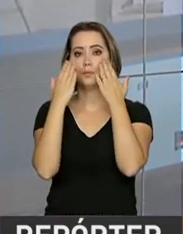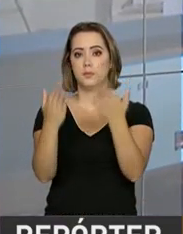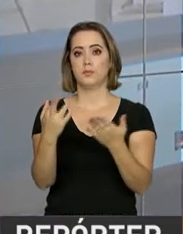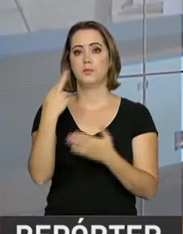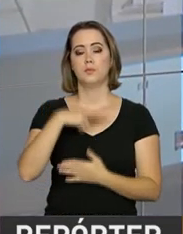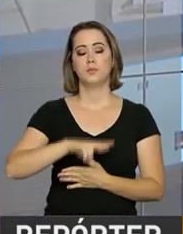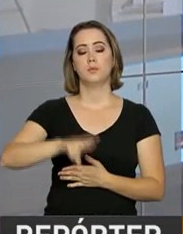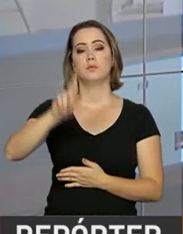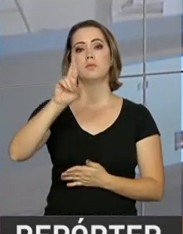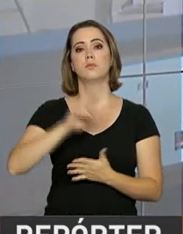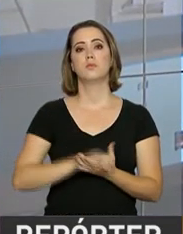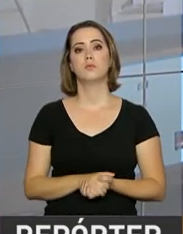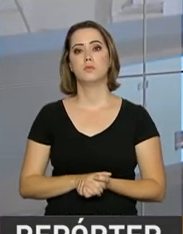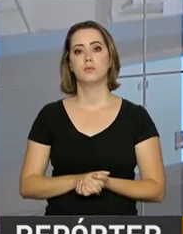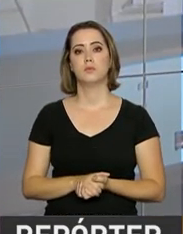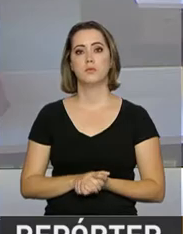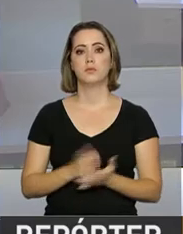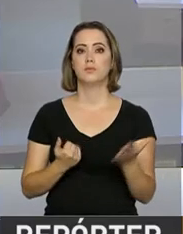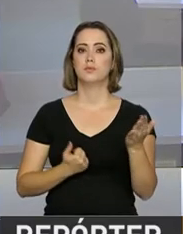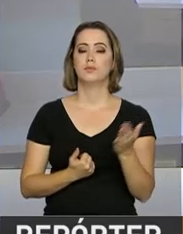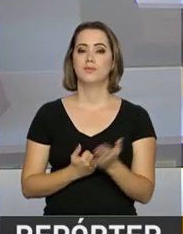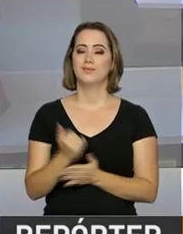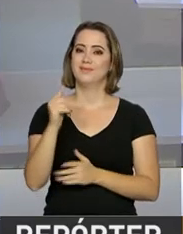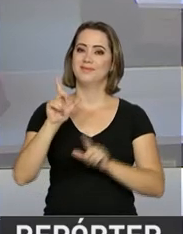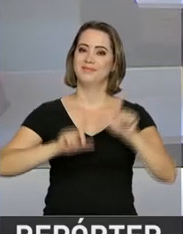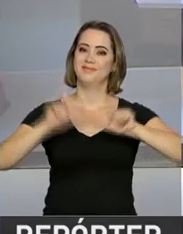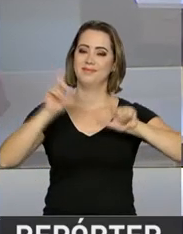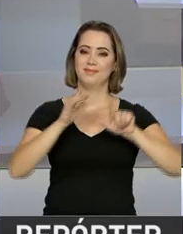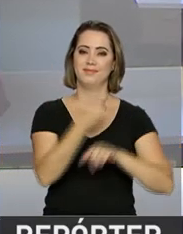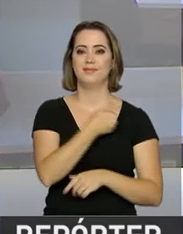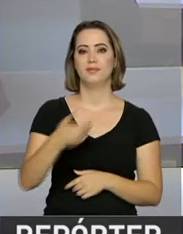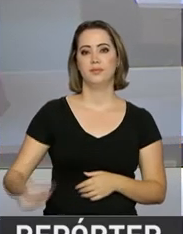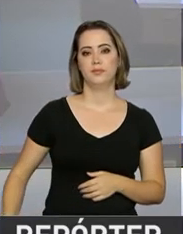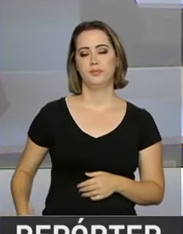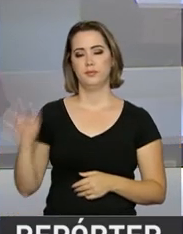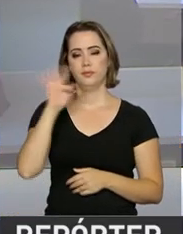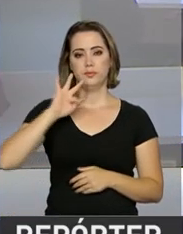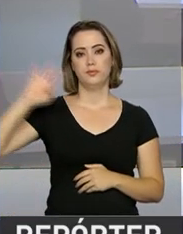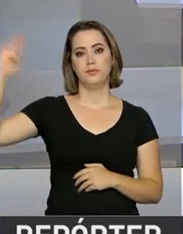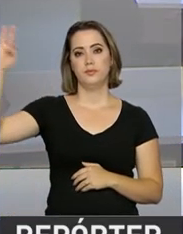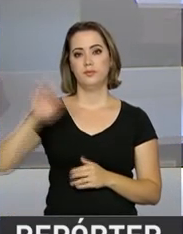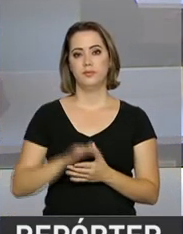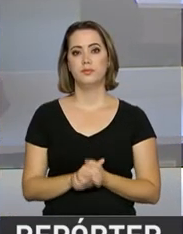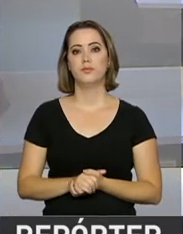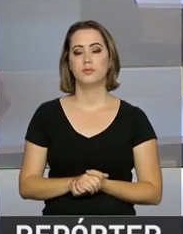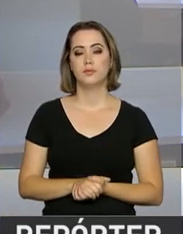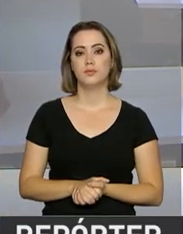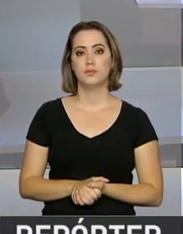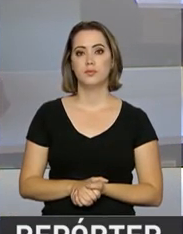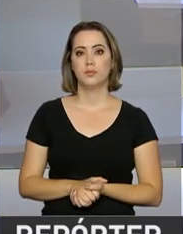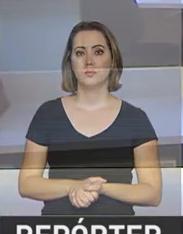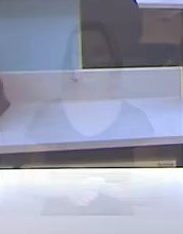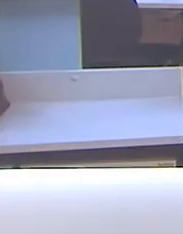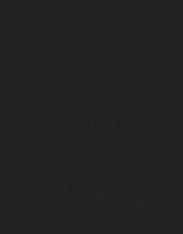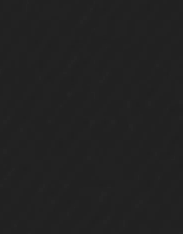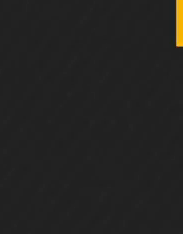na próxima edição do repórter nbr e continue com a gente aqui na nbr a tv do governo federal